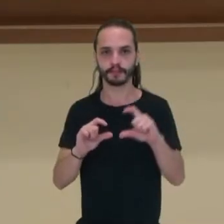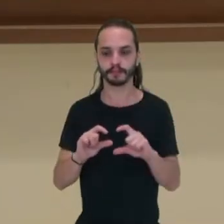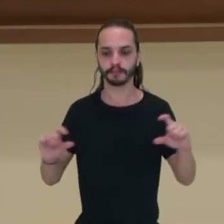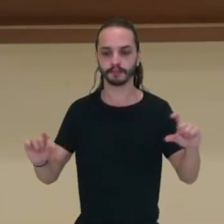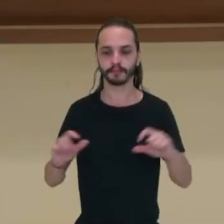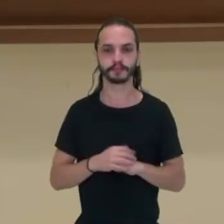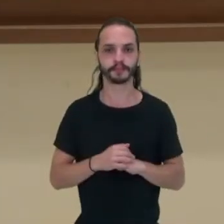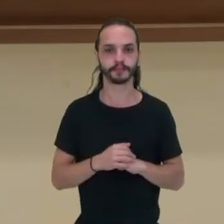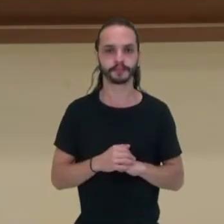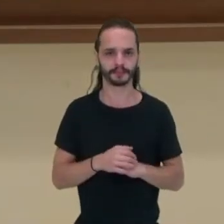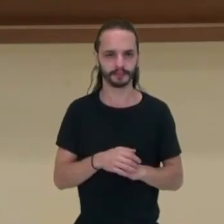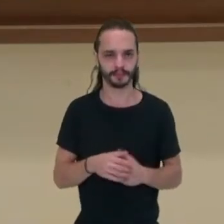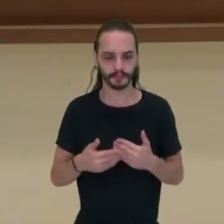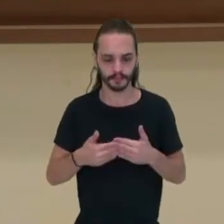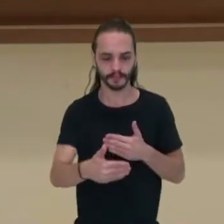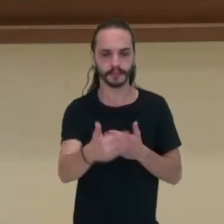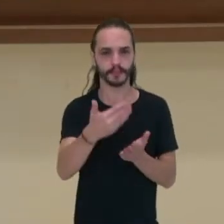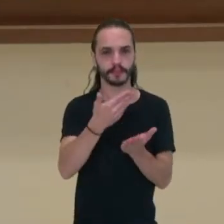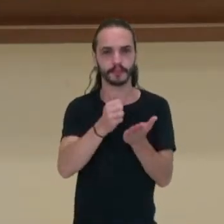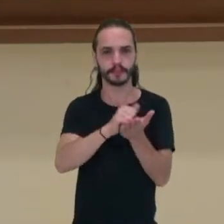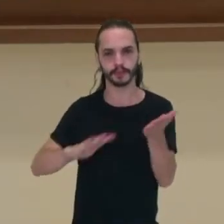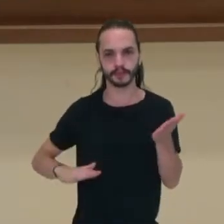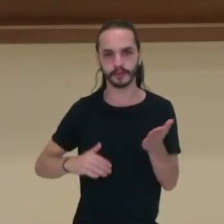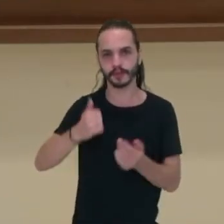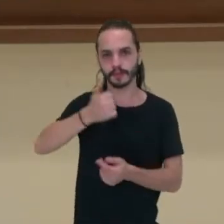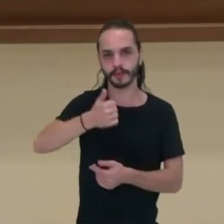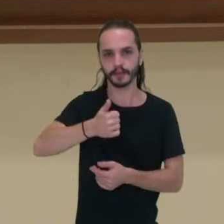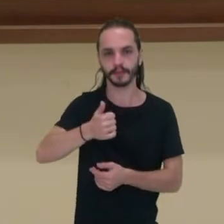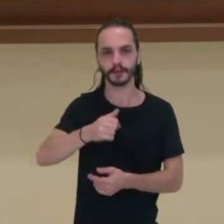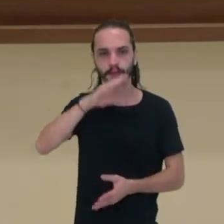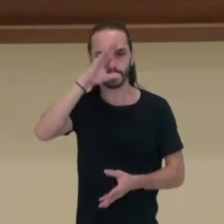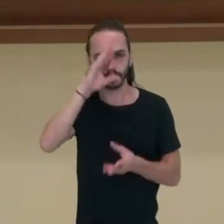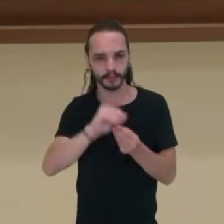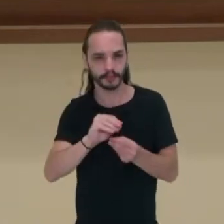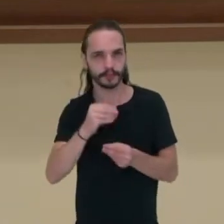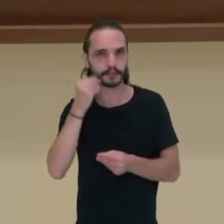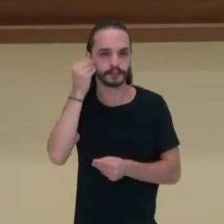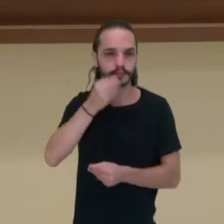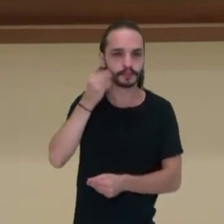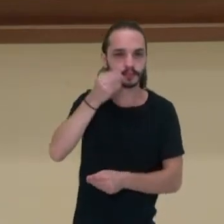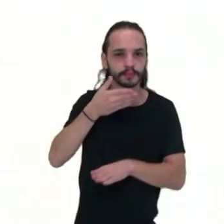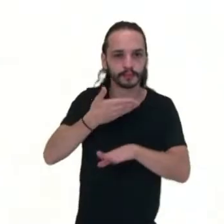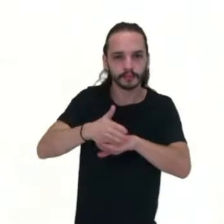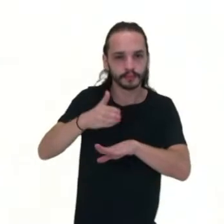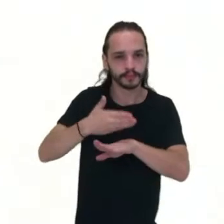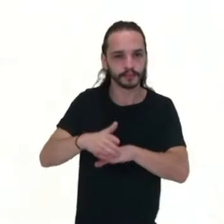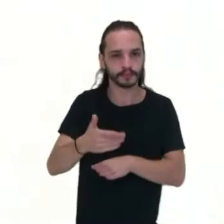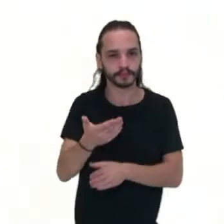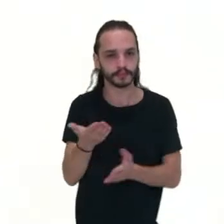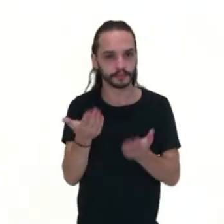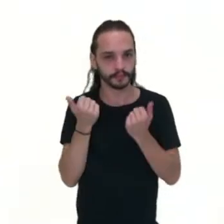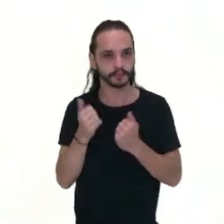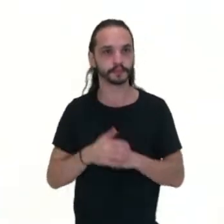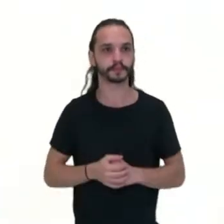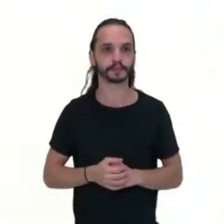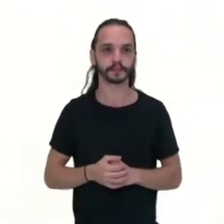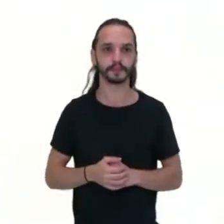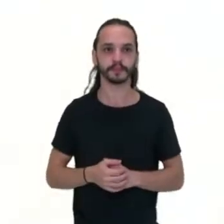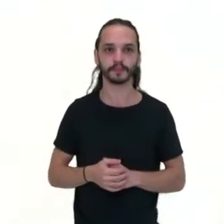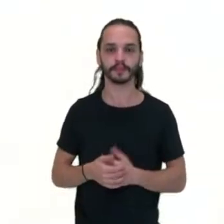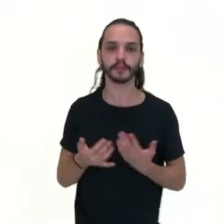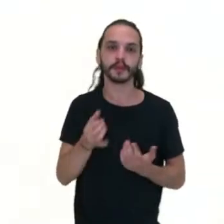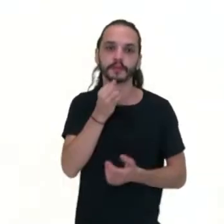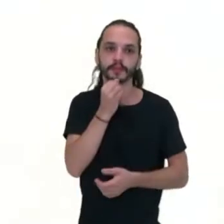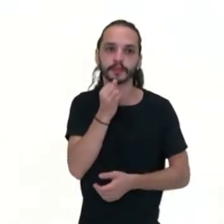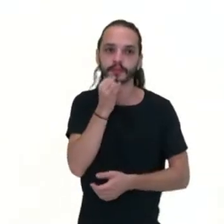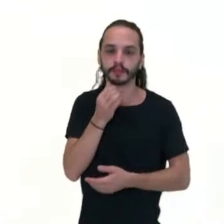atividade já, gente, para a gente já ir testando isso, já dando aquela pensadinha a respeito, né? Então vamos lá. Considere que o indivíduo abaixo